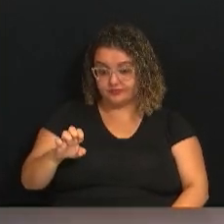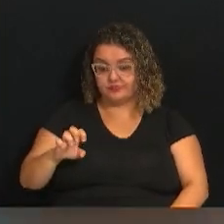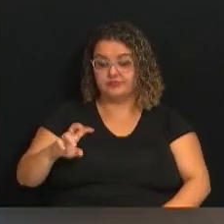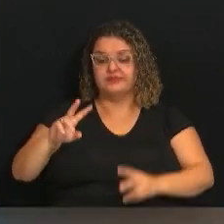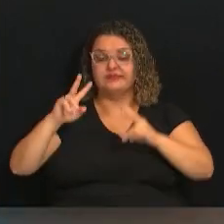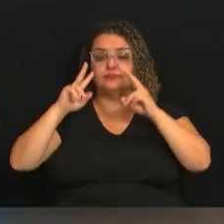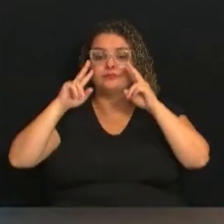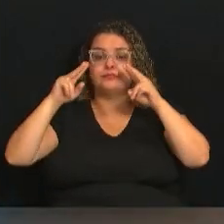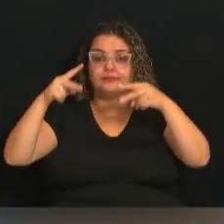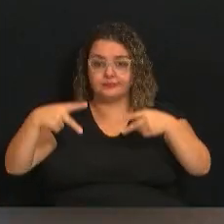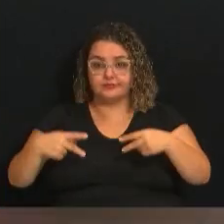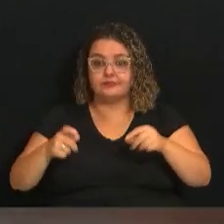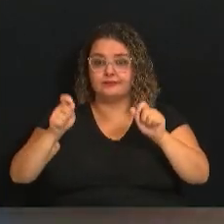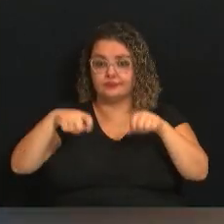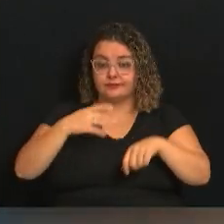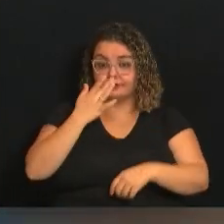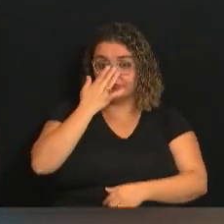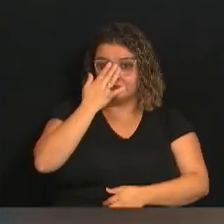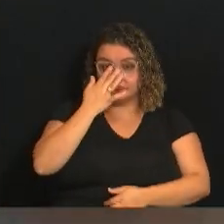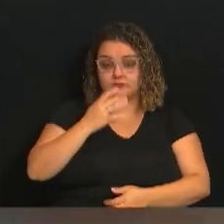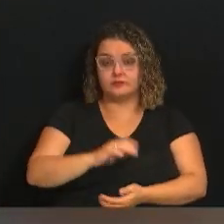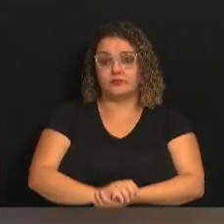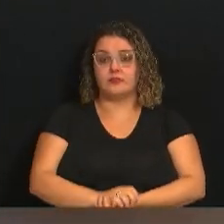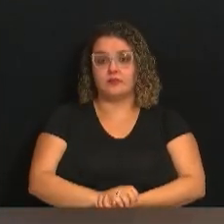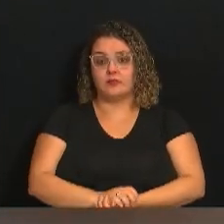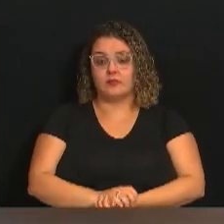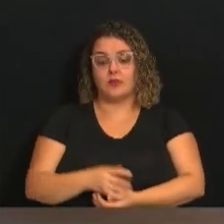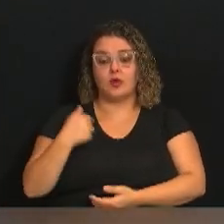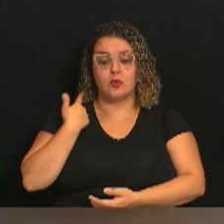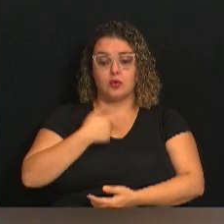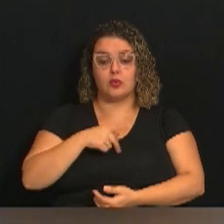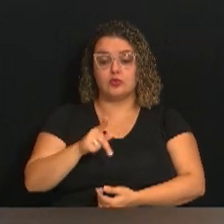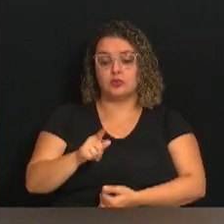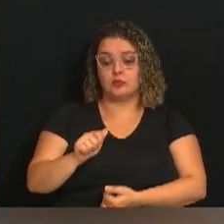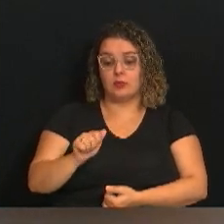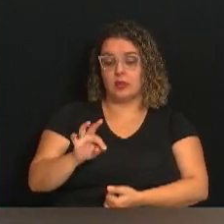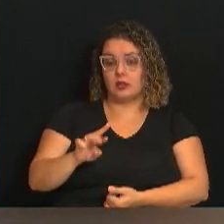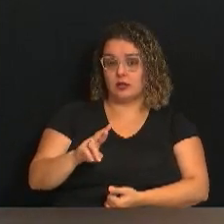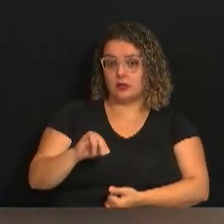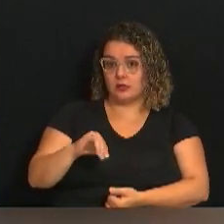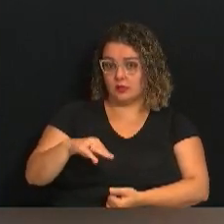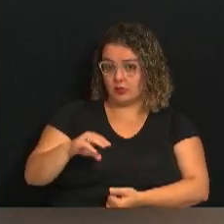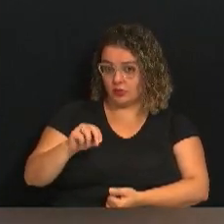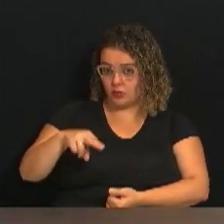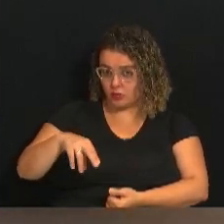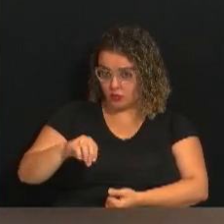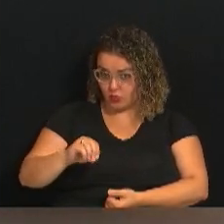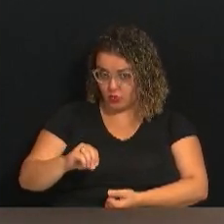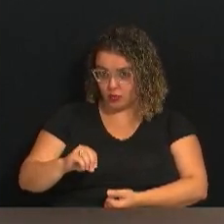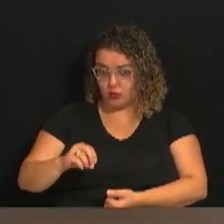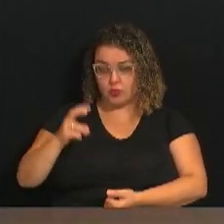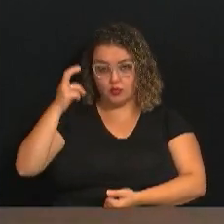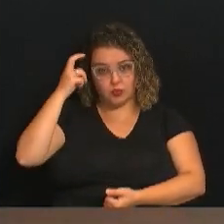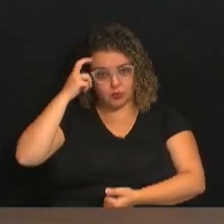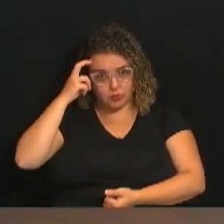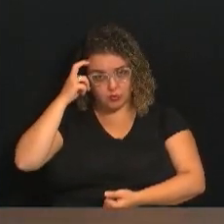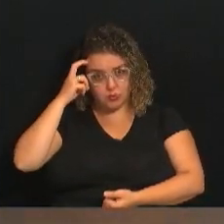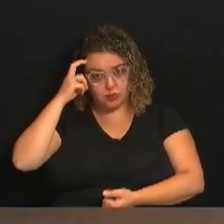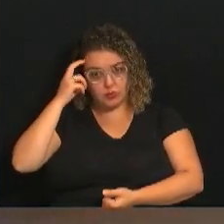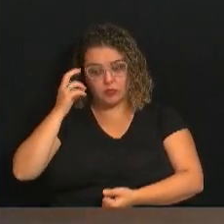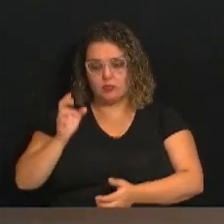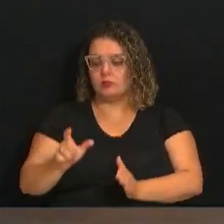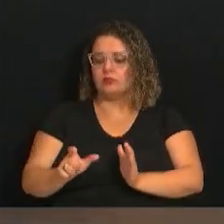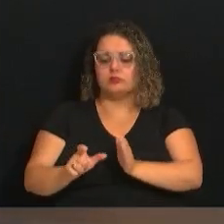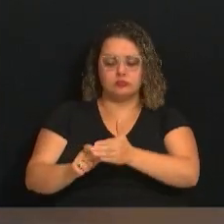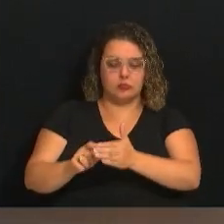é competente, que é nosso patrimônio cultural, continua o mesmo. A indicação do regente se